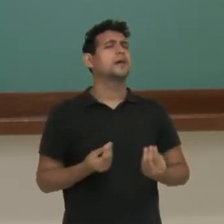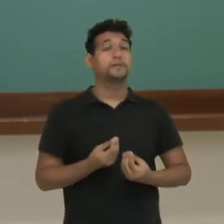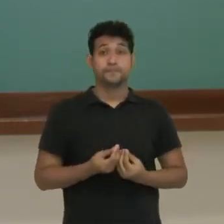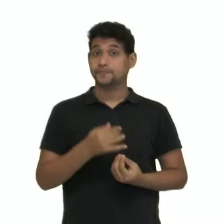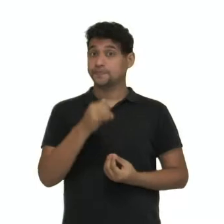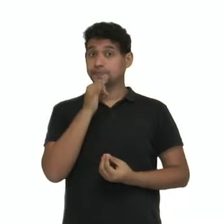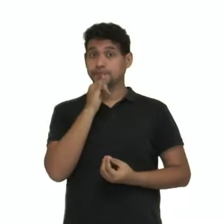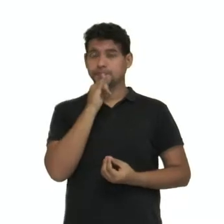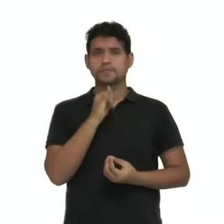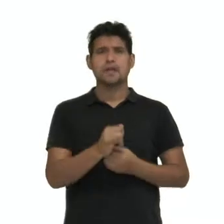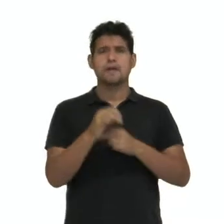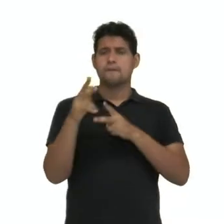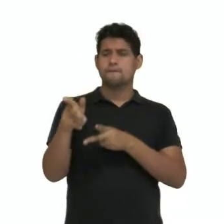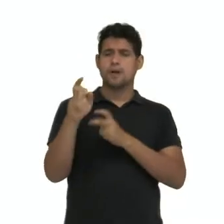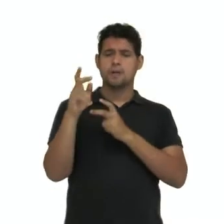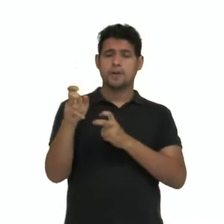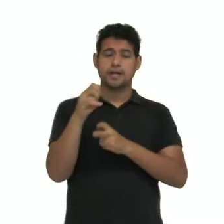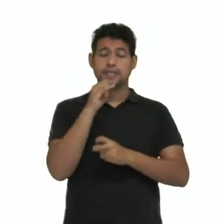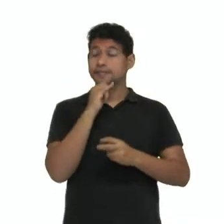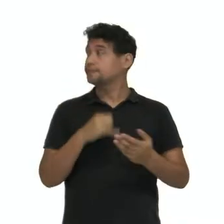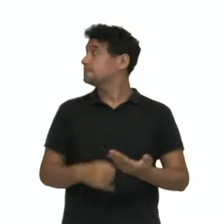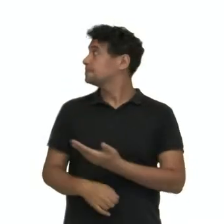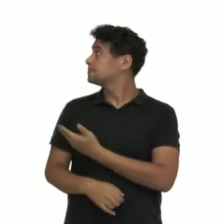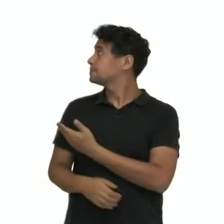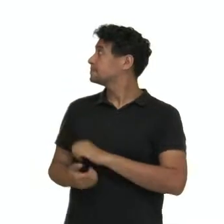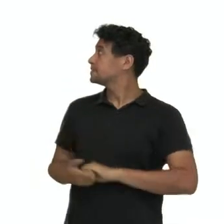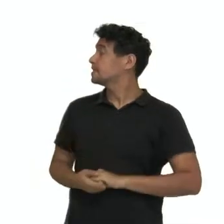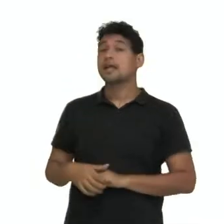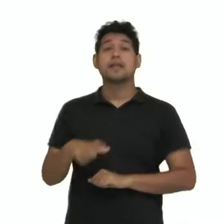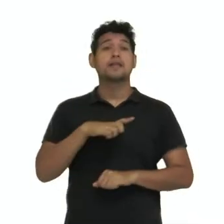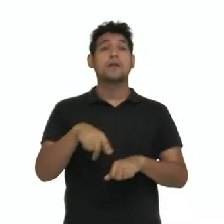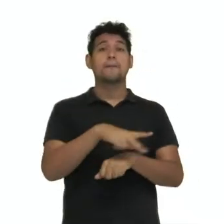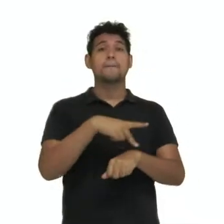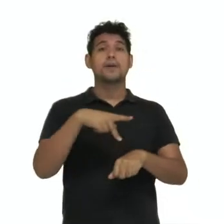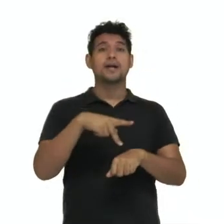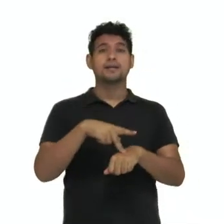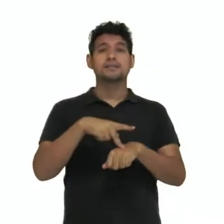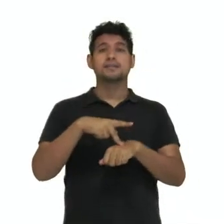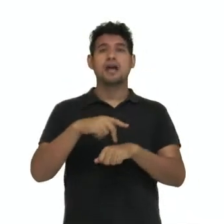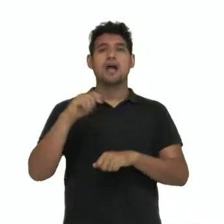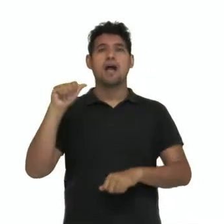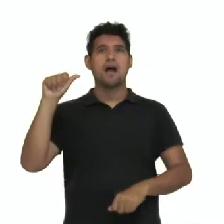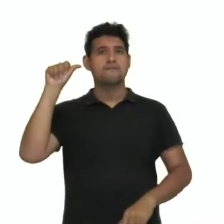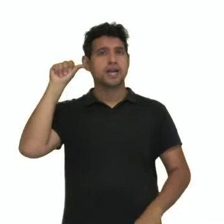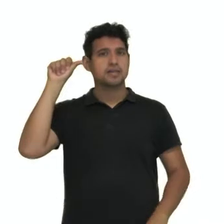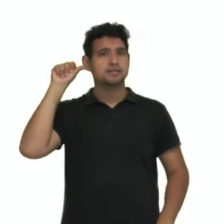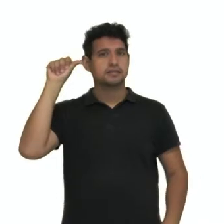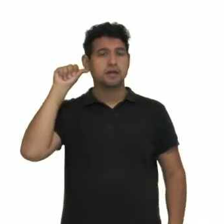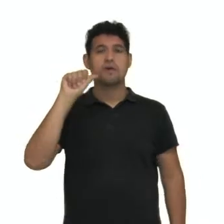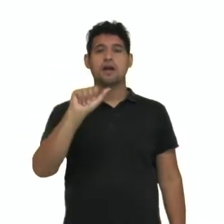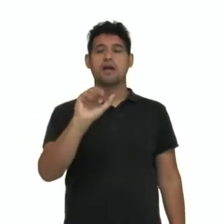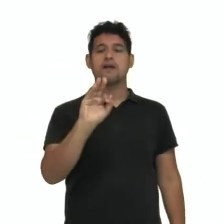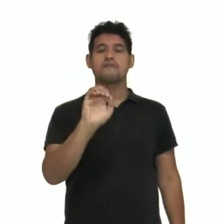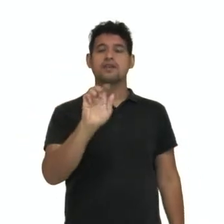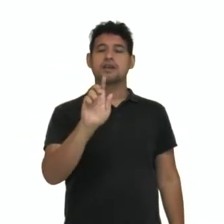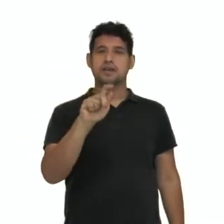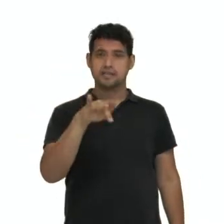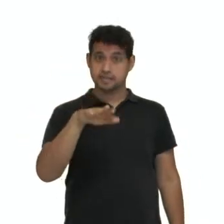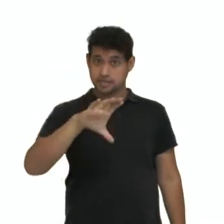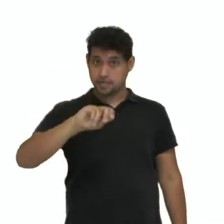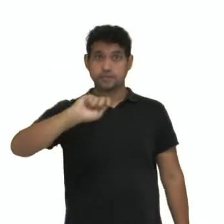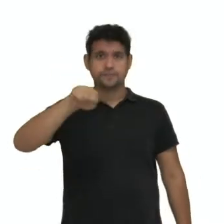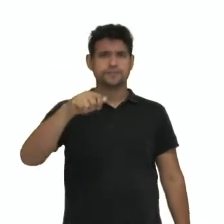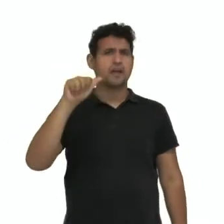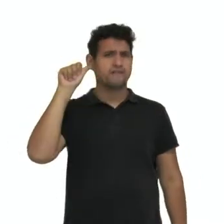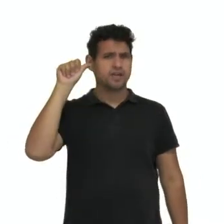exemplo, quando olhamos neste exemplo aqui, temos o Afeganistão e observamos o território afegão